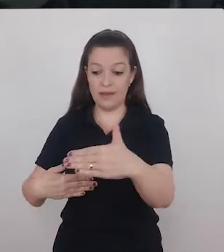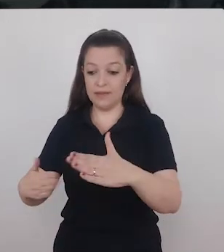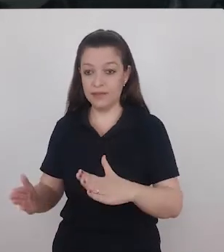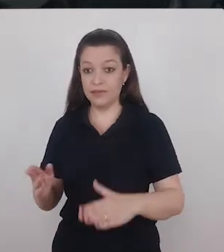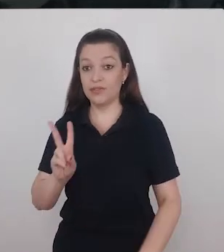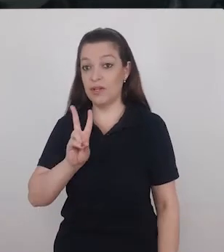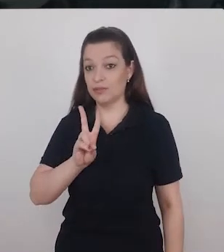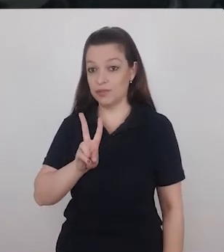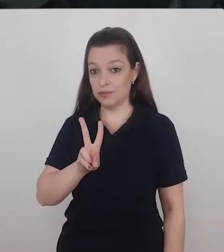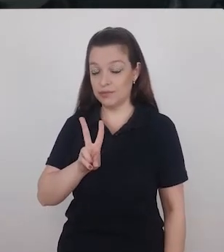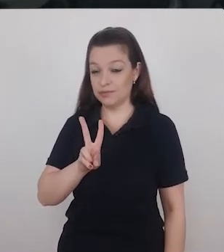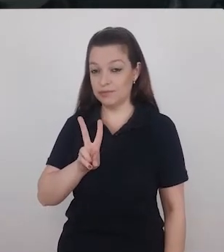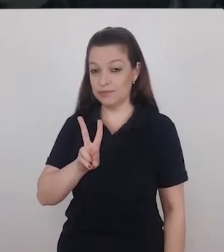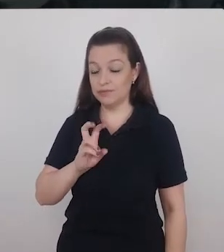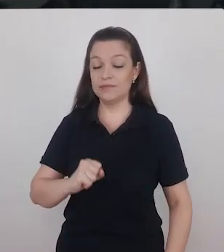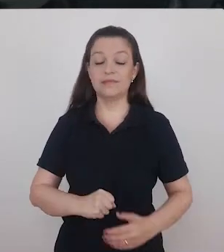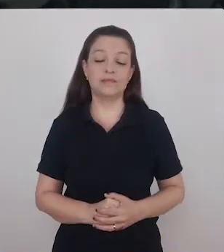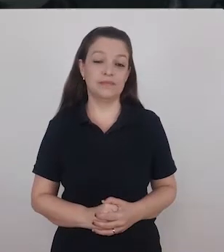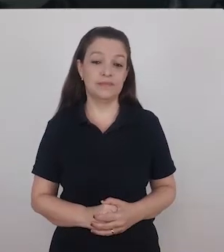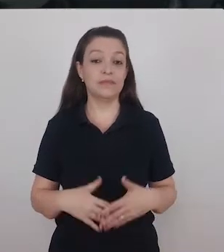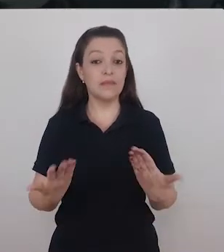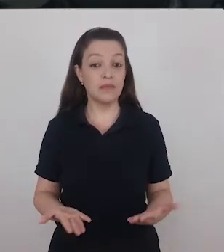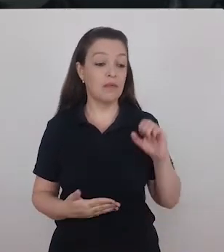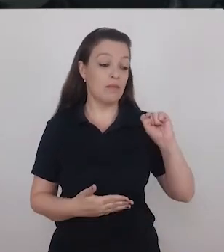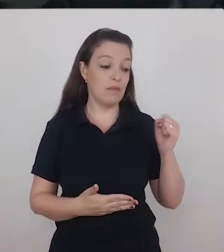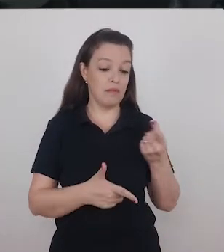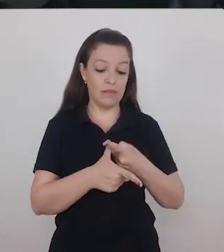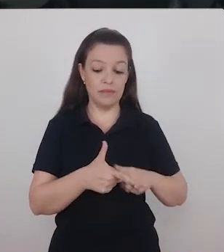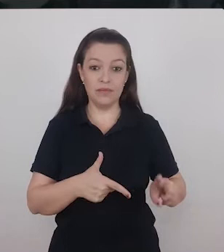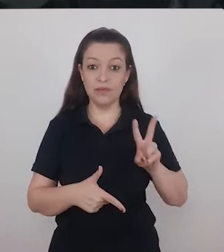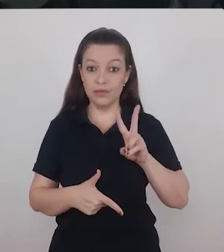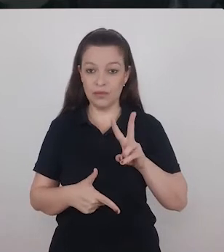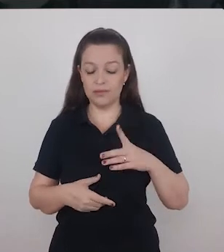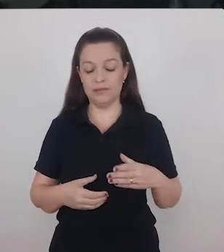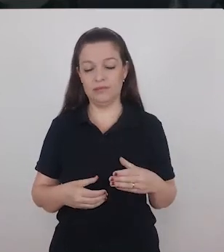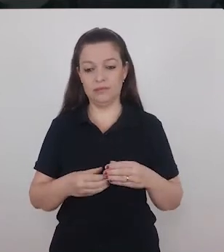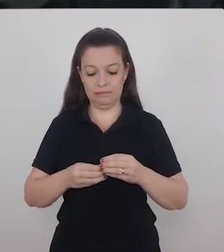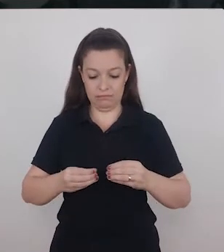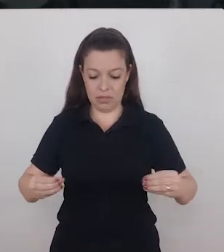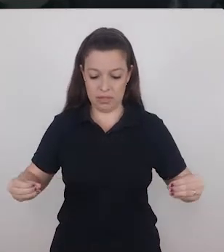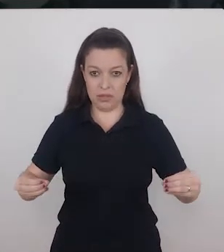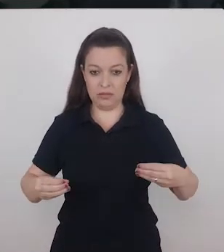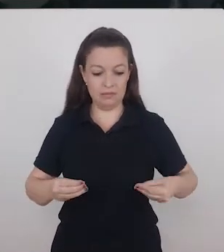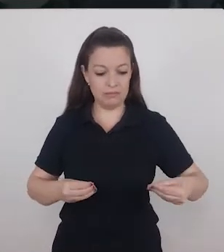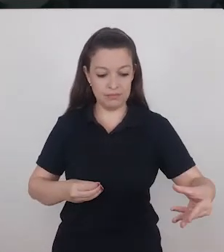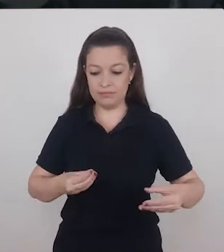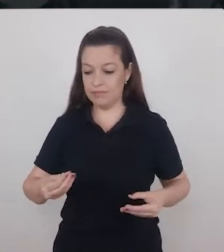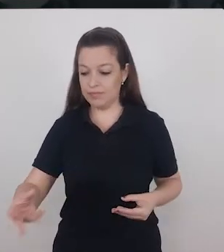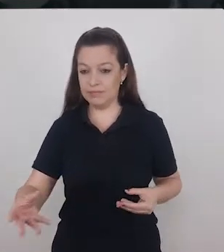em 2 caixas. Então, nós vamos dividir em 2 espaços. Então, um para cá, outro